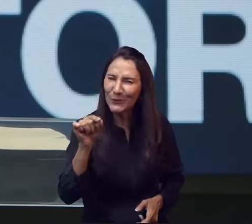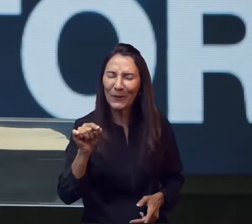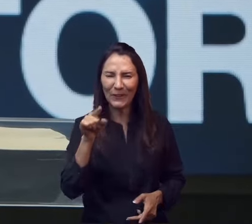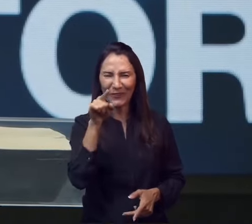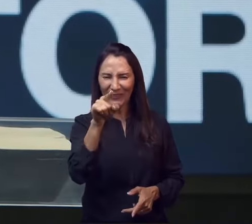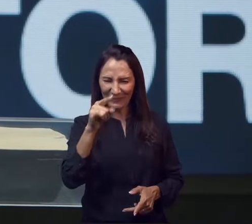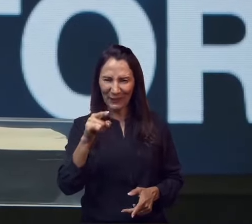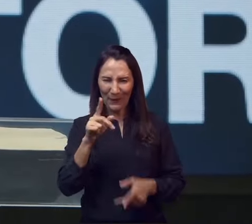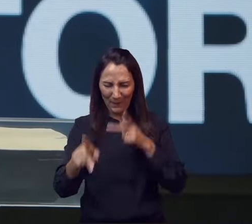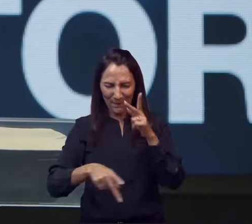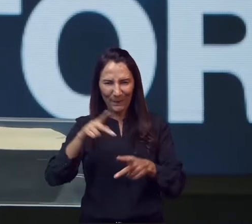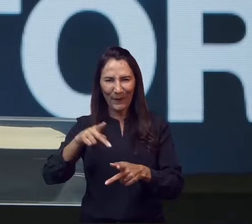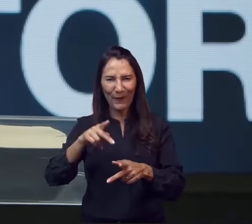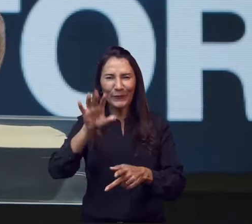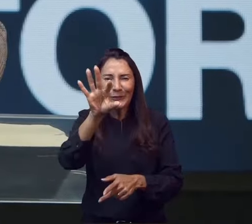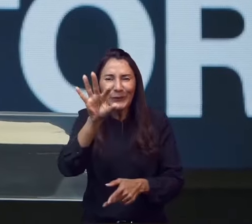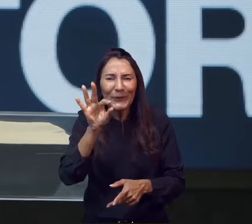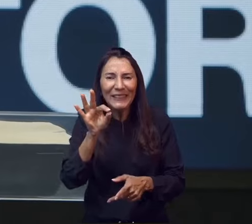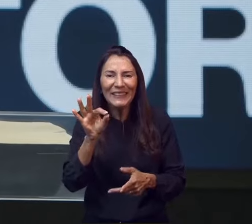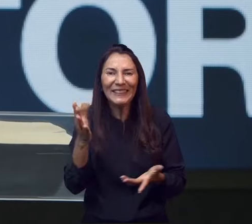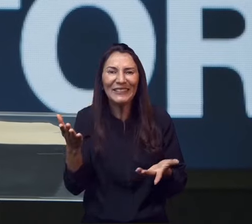Geração Eleita